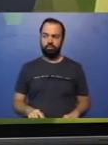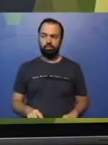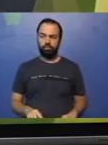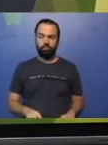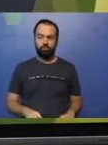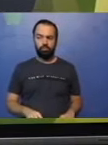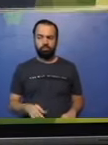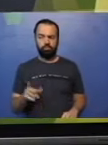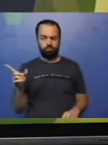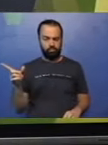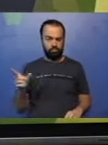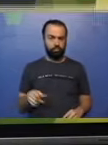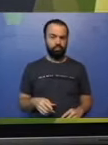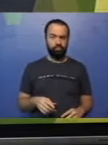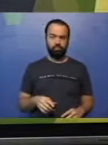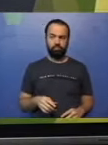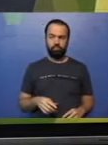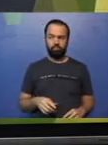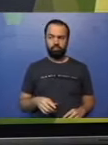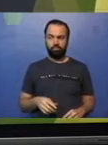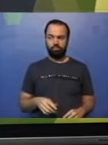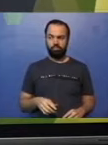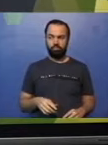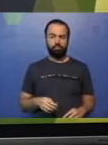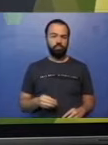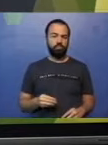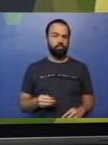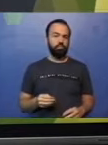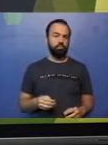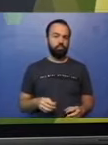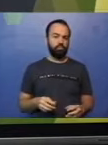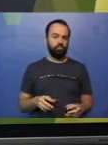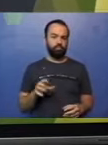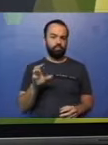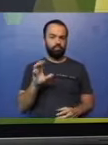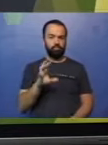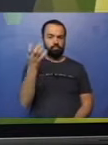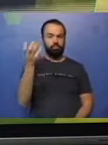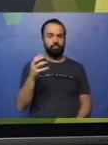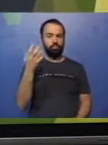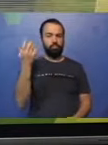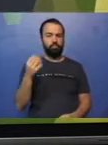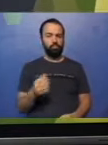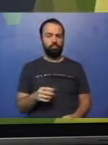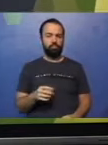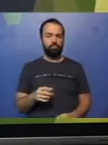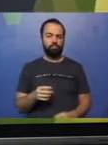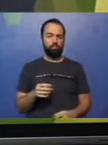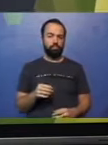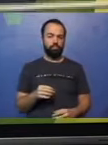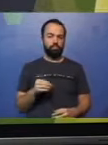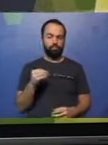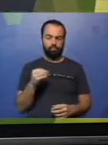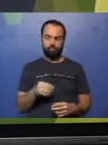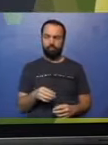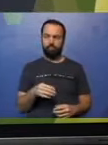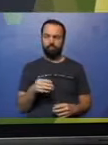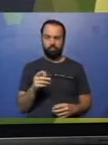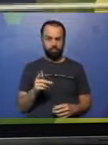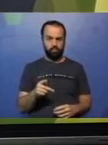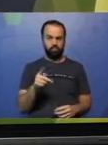O objeto que aparecer em maior quantidade sempre é